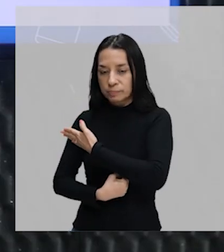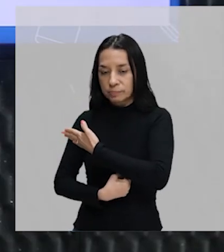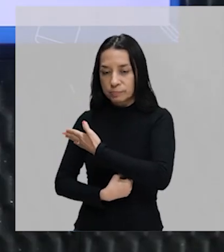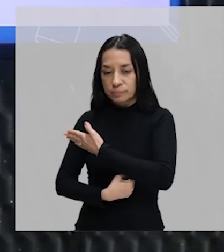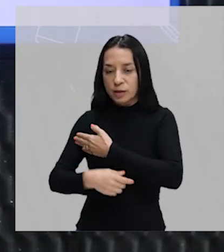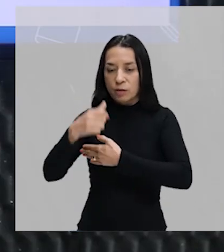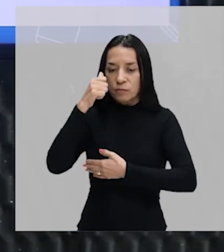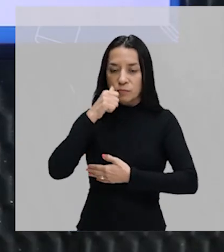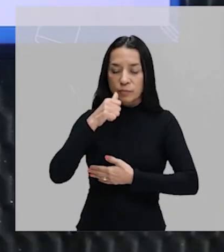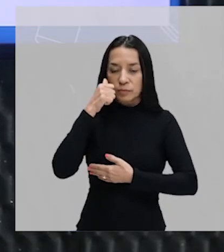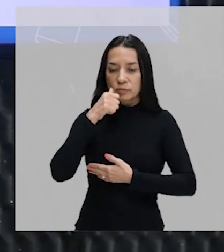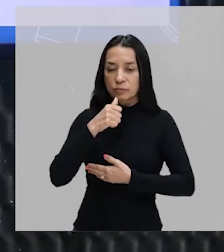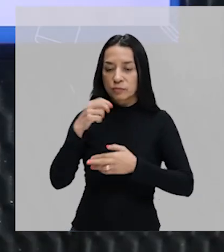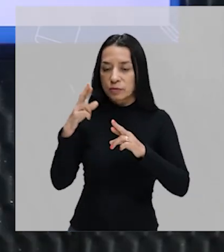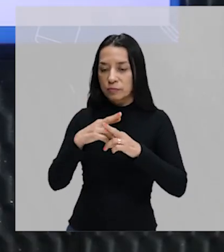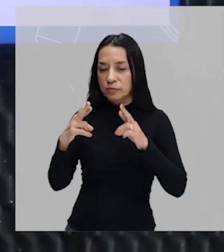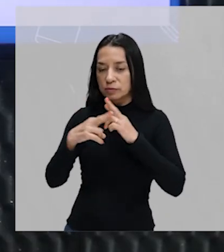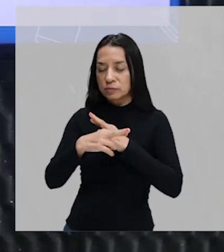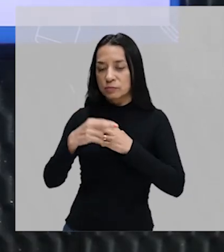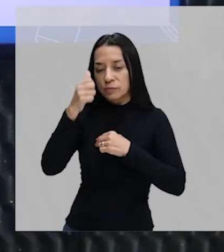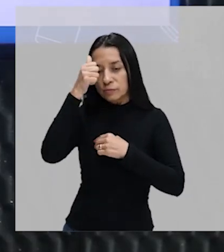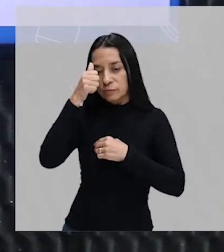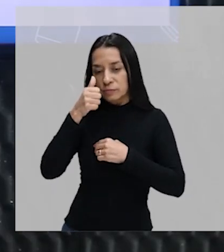ao feminino, tá?